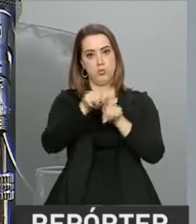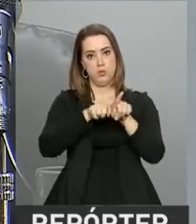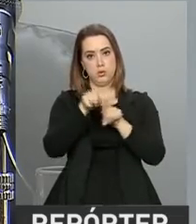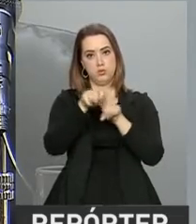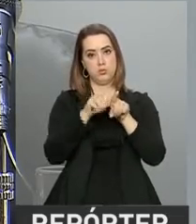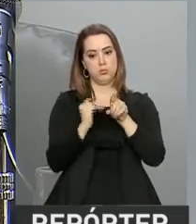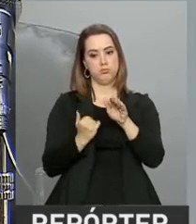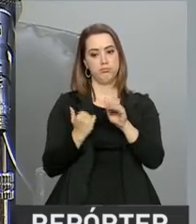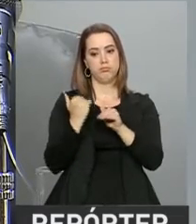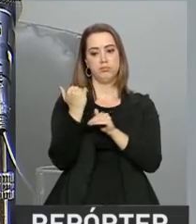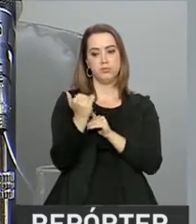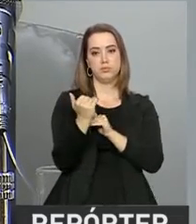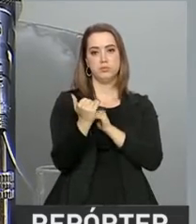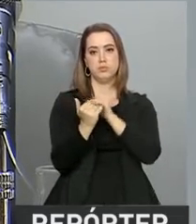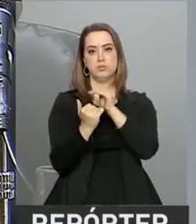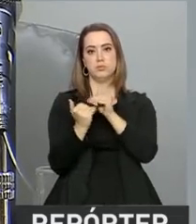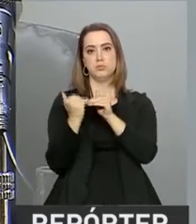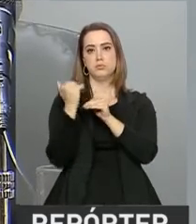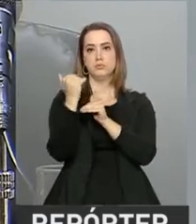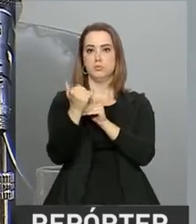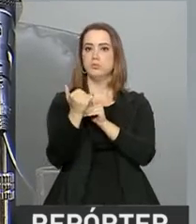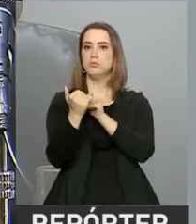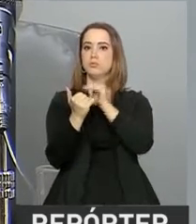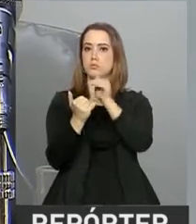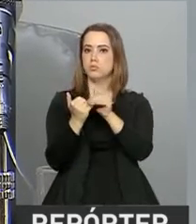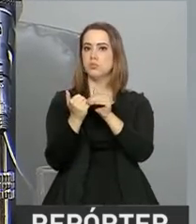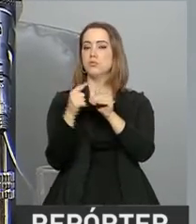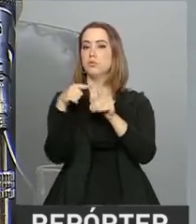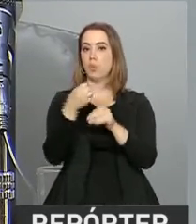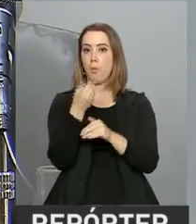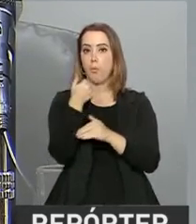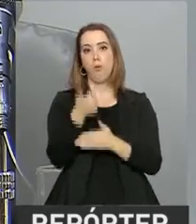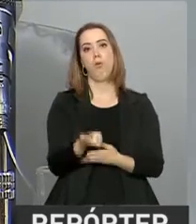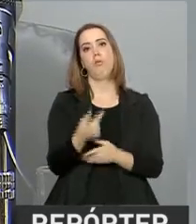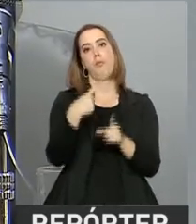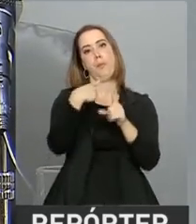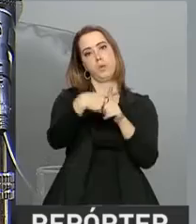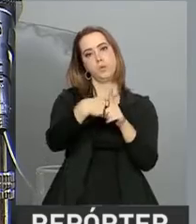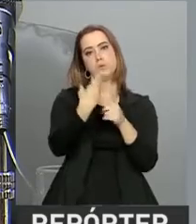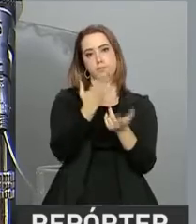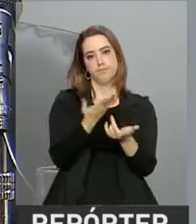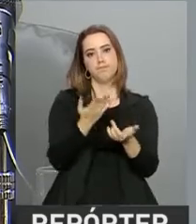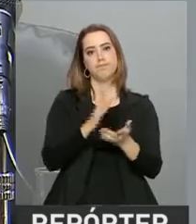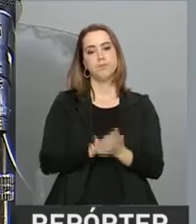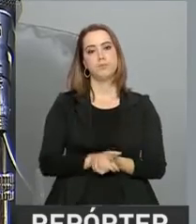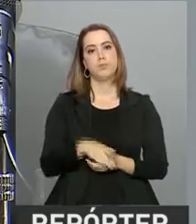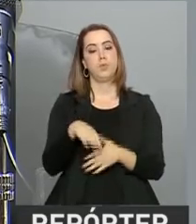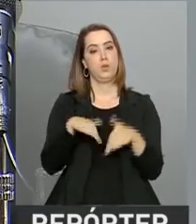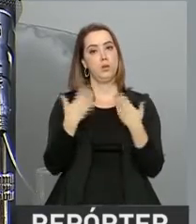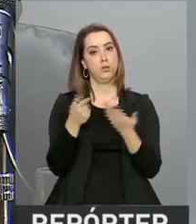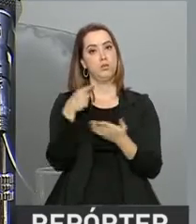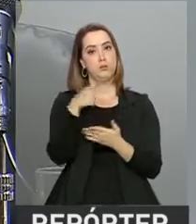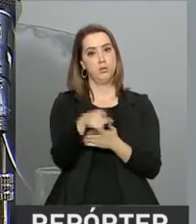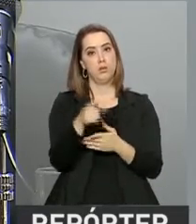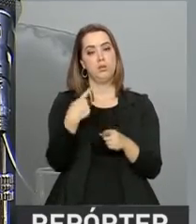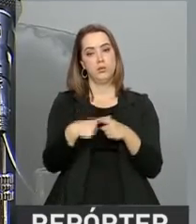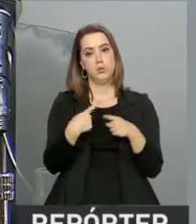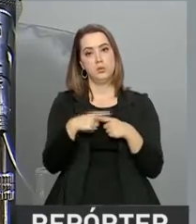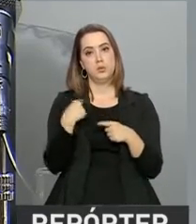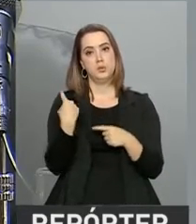registra taxas de crescimento positiva, né? Então, é com base